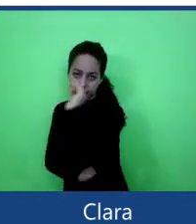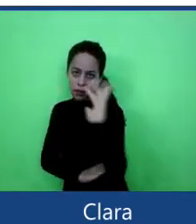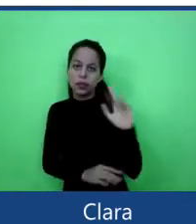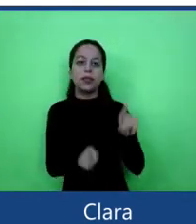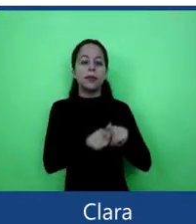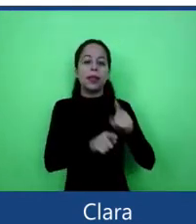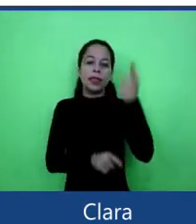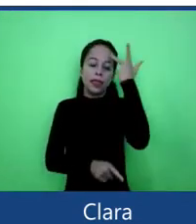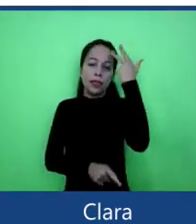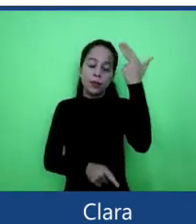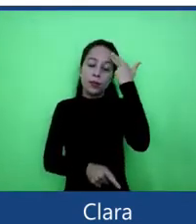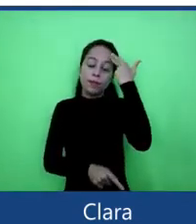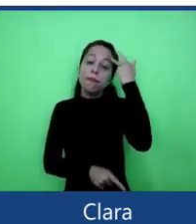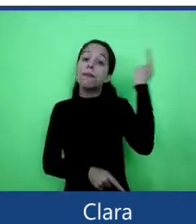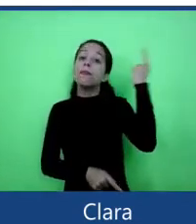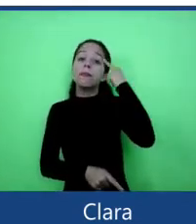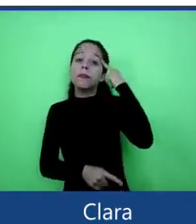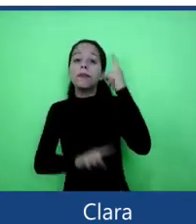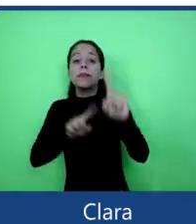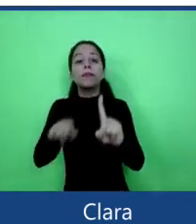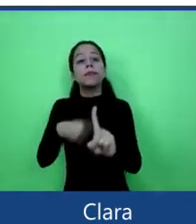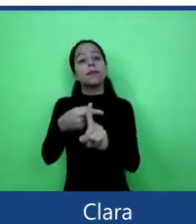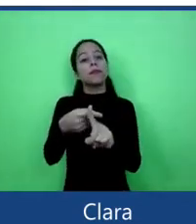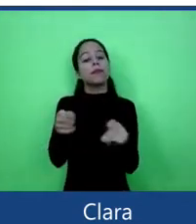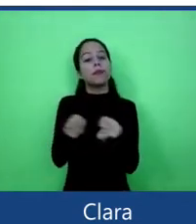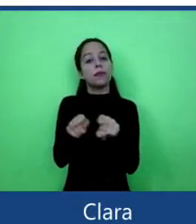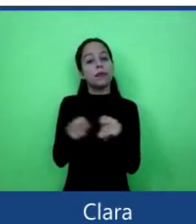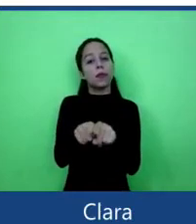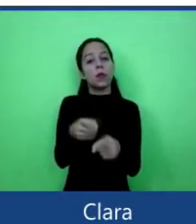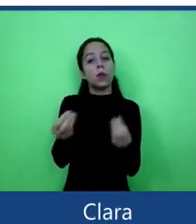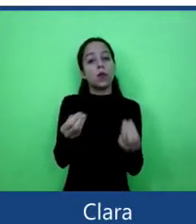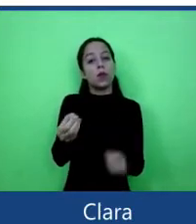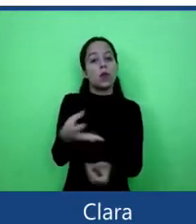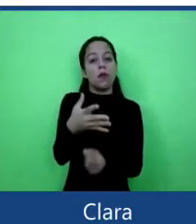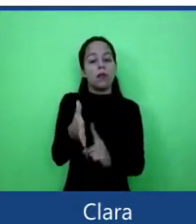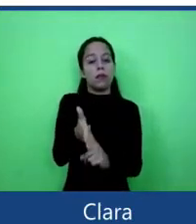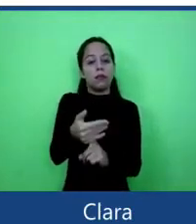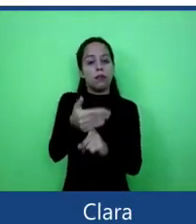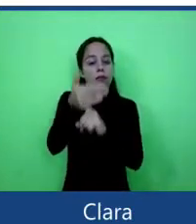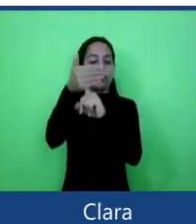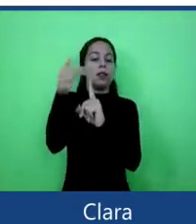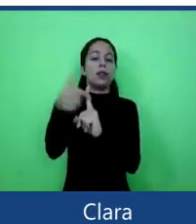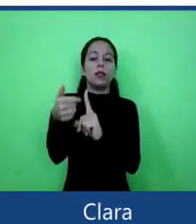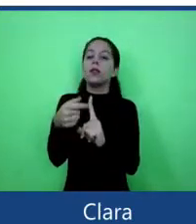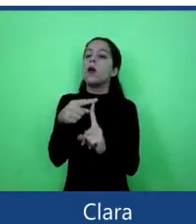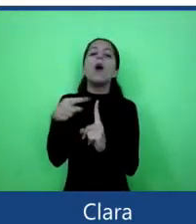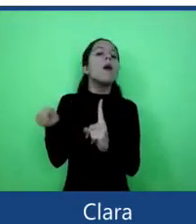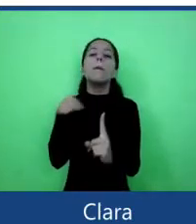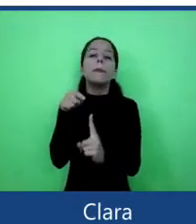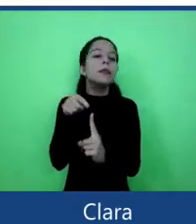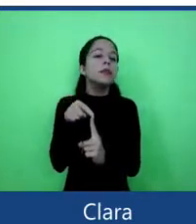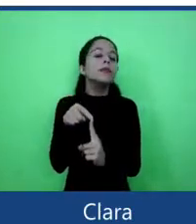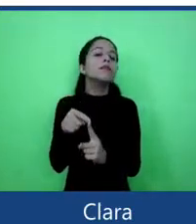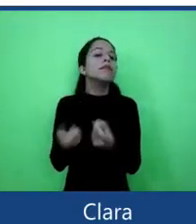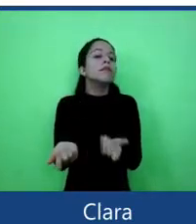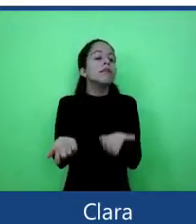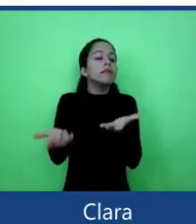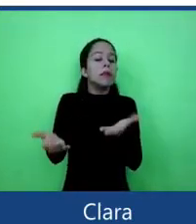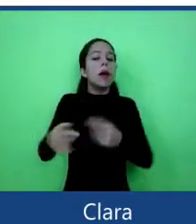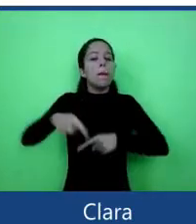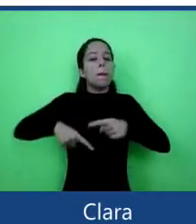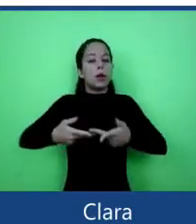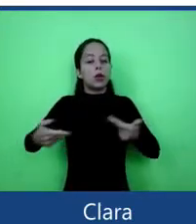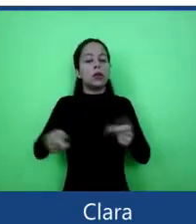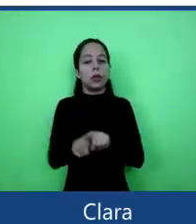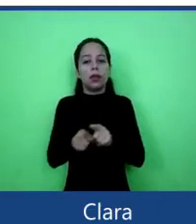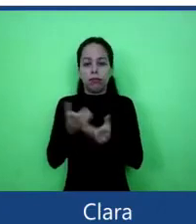desenvolvimento de novas tecnologias, né, que tenham por objetivo oferecer produtos e serviços mais sustentáveis,